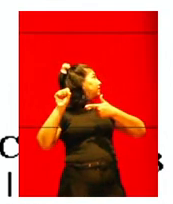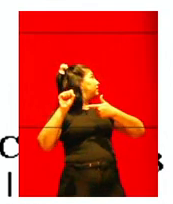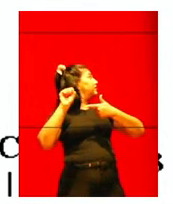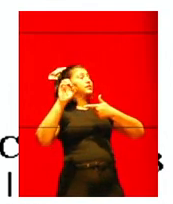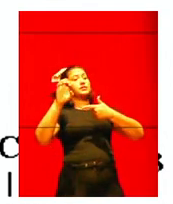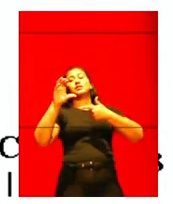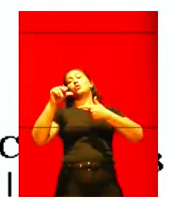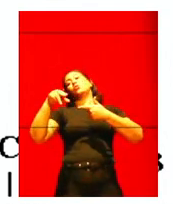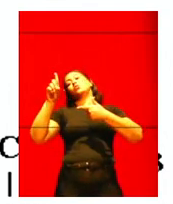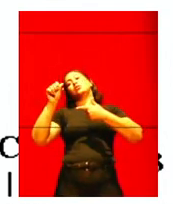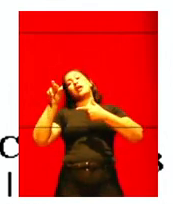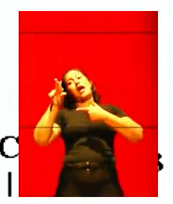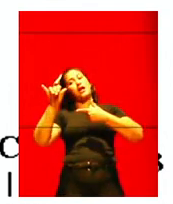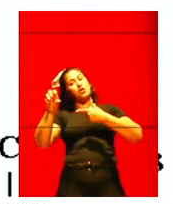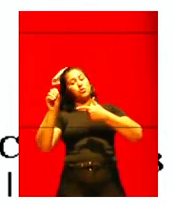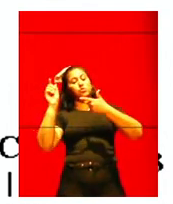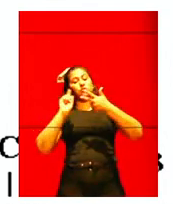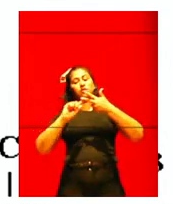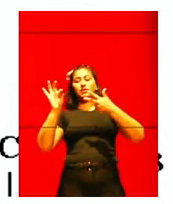Vamos fazer melhor, vai.